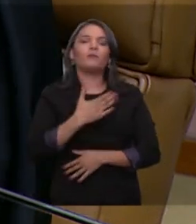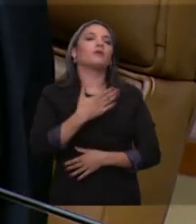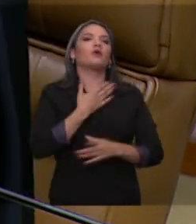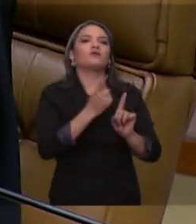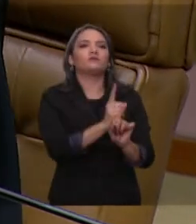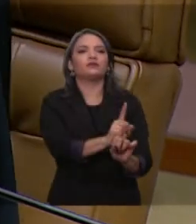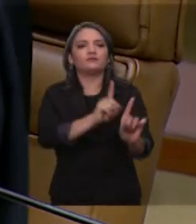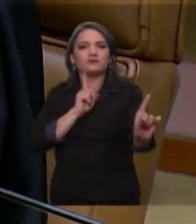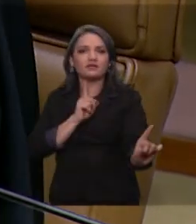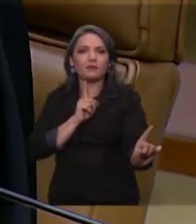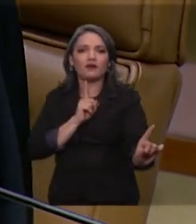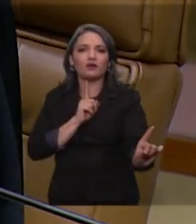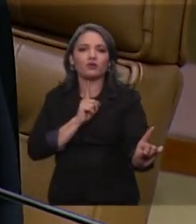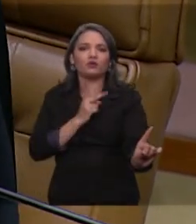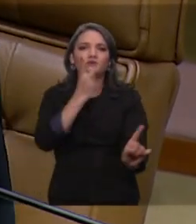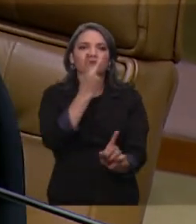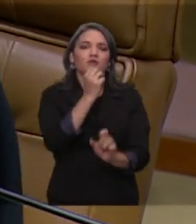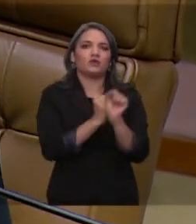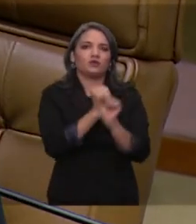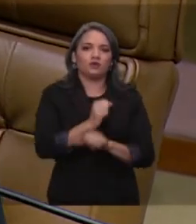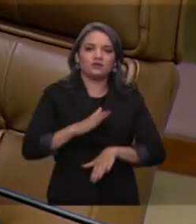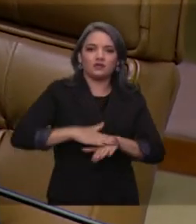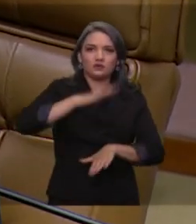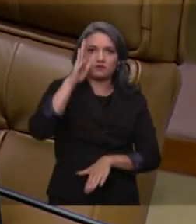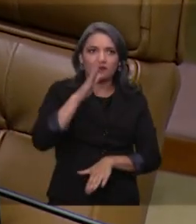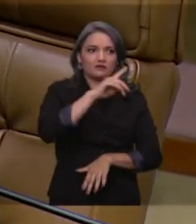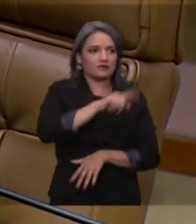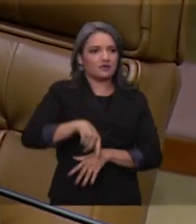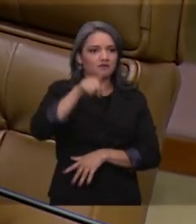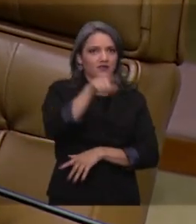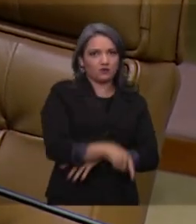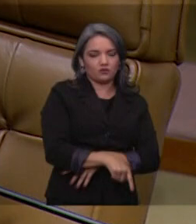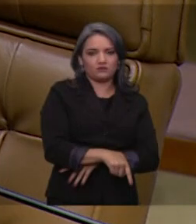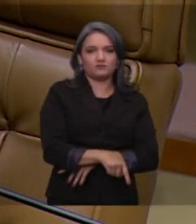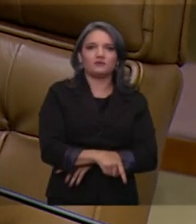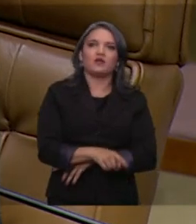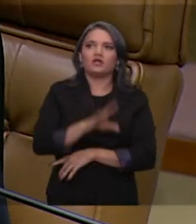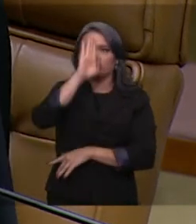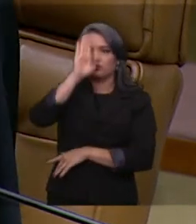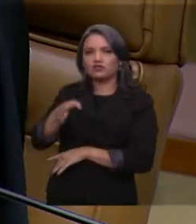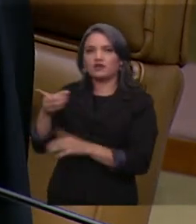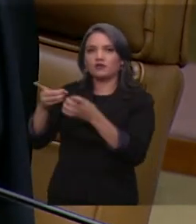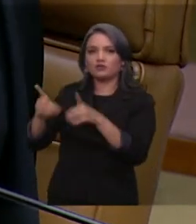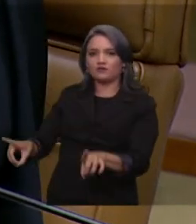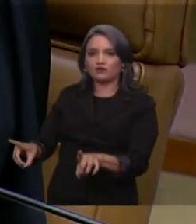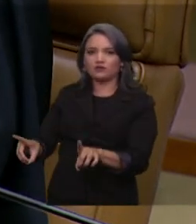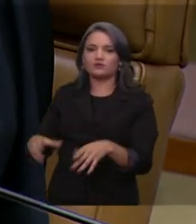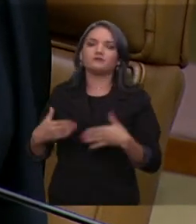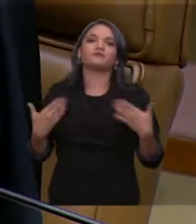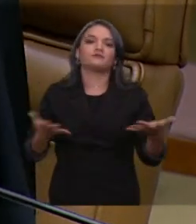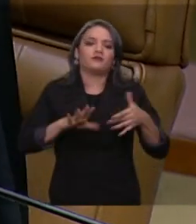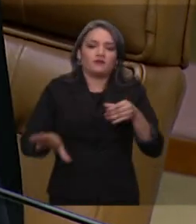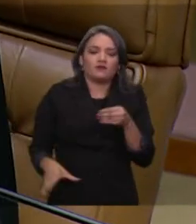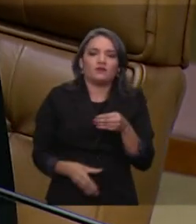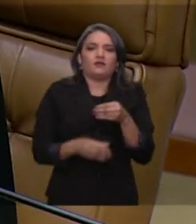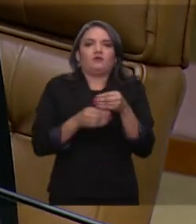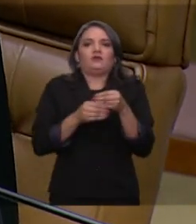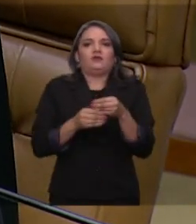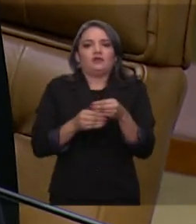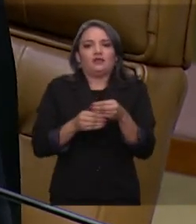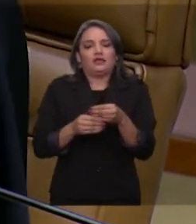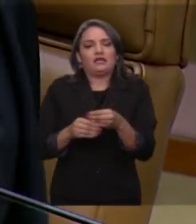2 anos. Então, a própria ementa da emenda constitucional 66, ela já diz a que